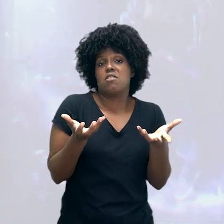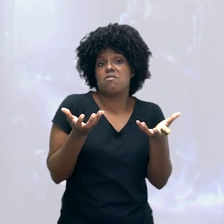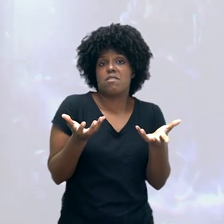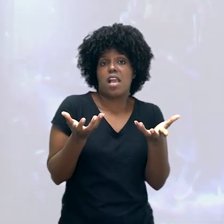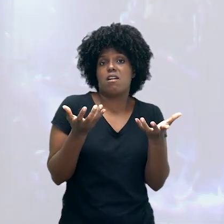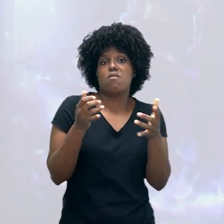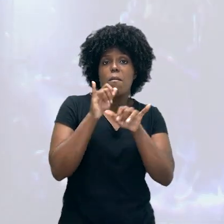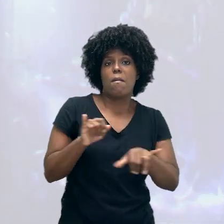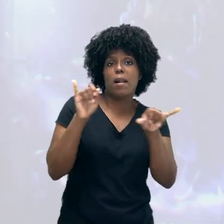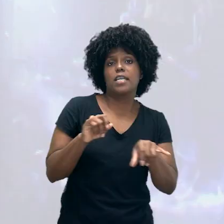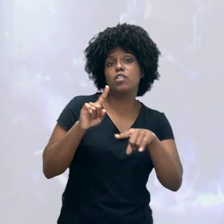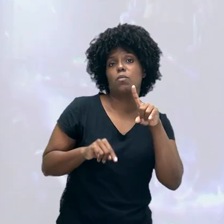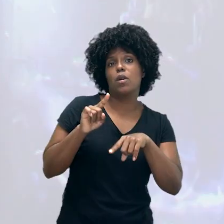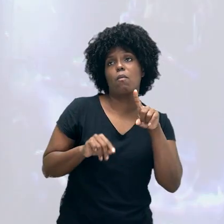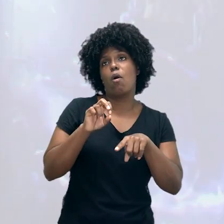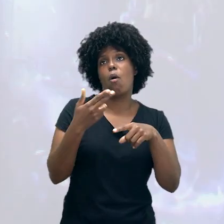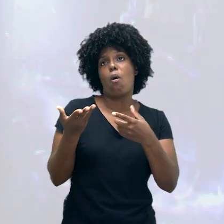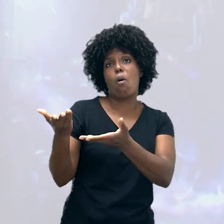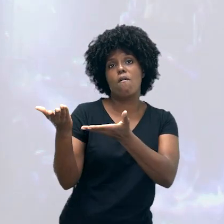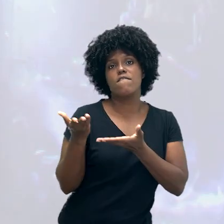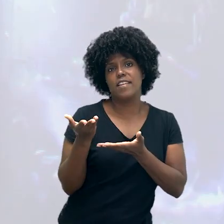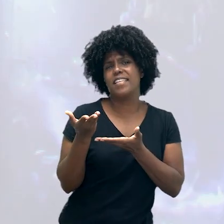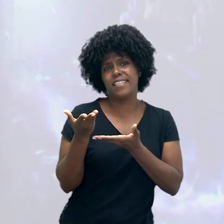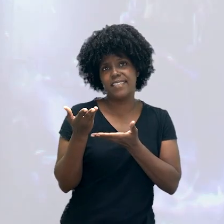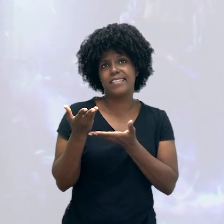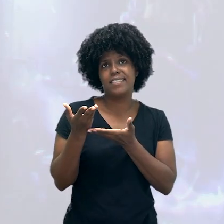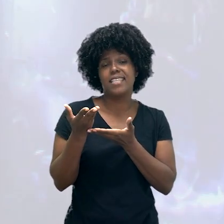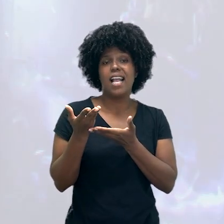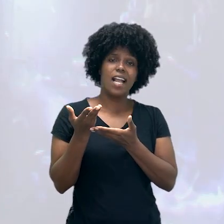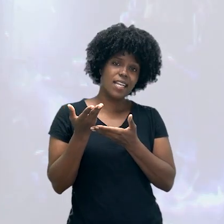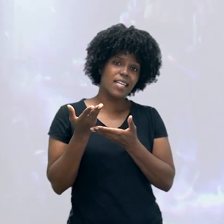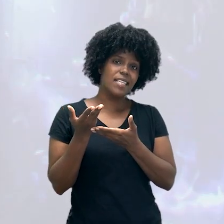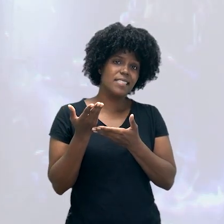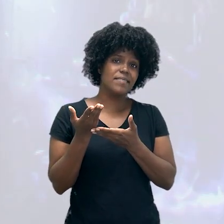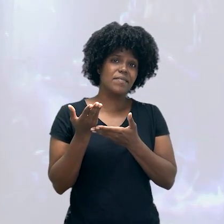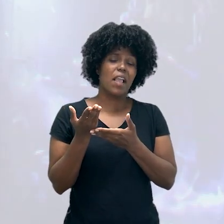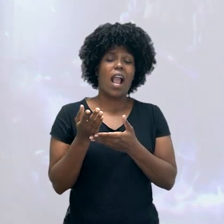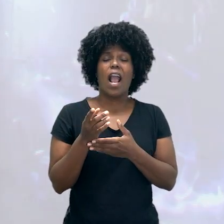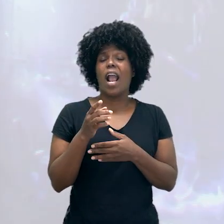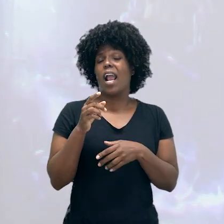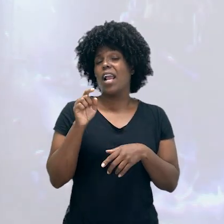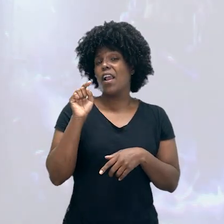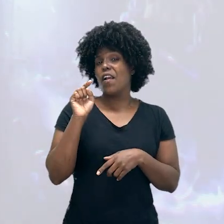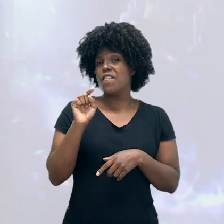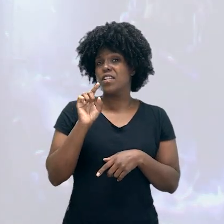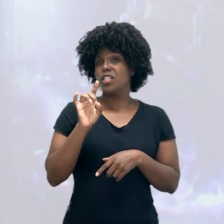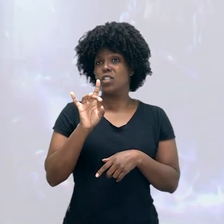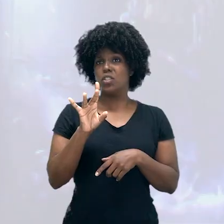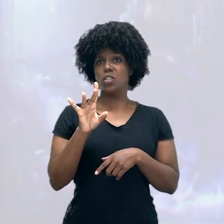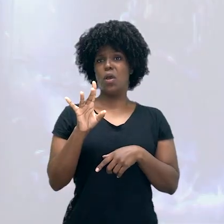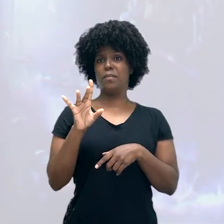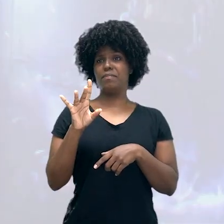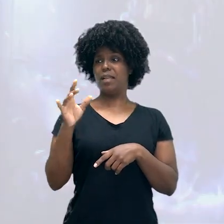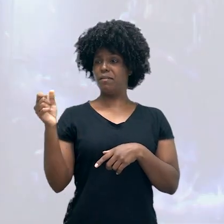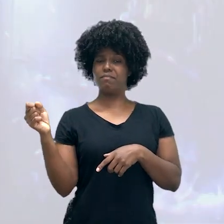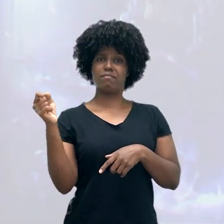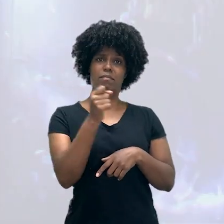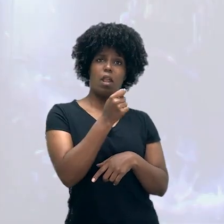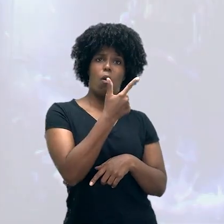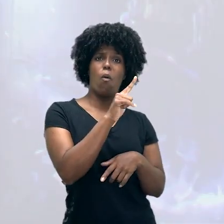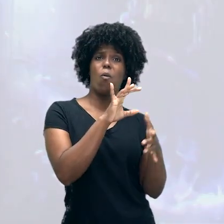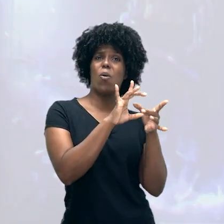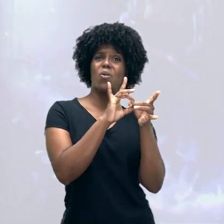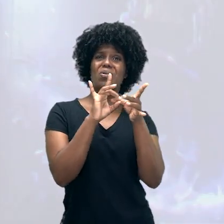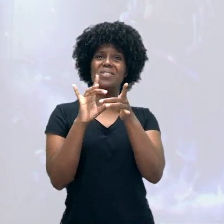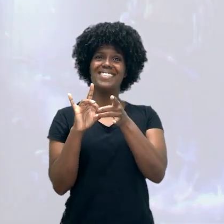fazer propaganda de um produto, ou então num convite, por aí. E aí você só se coloca em outro contexto,